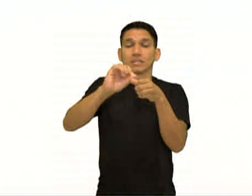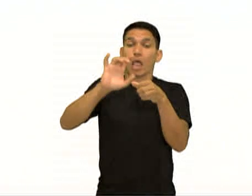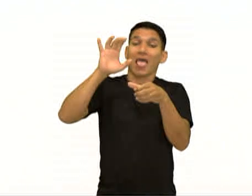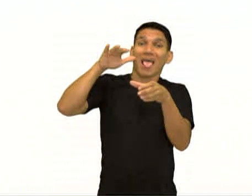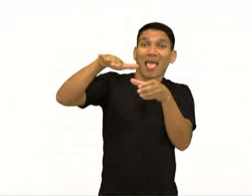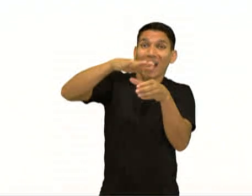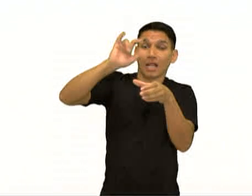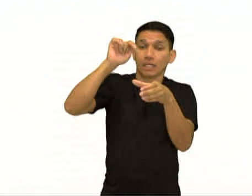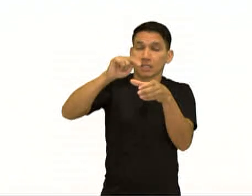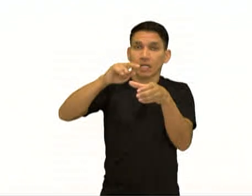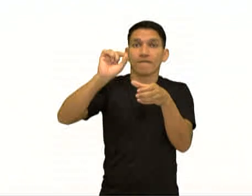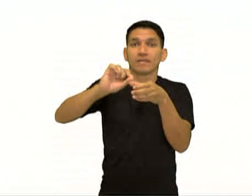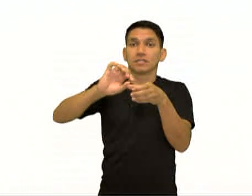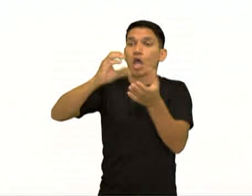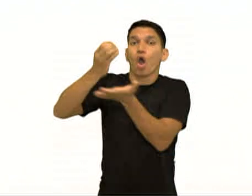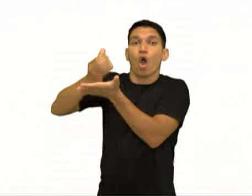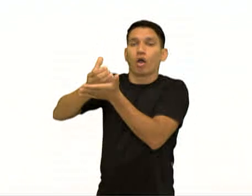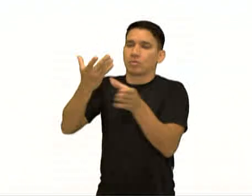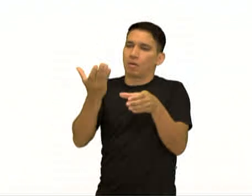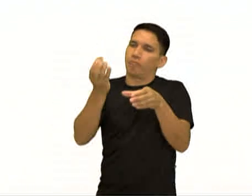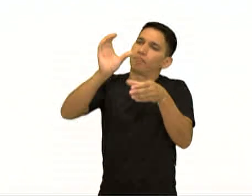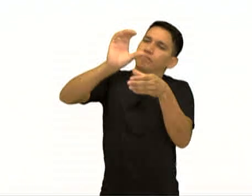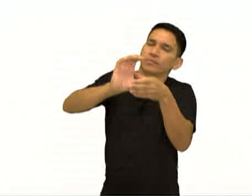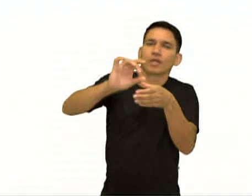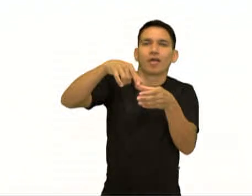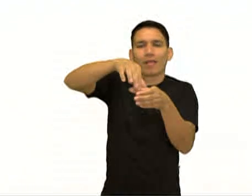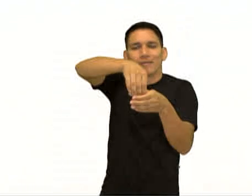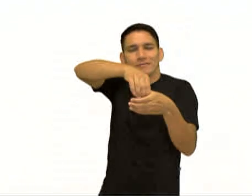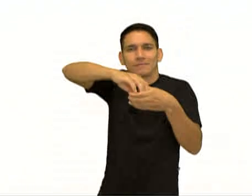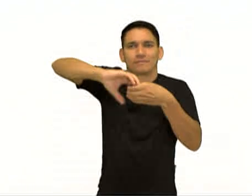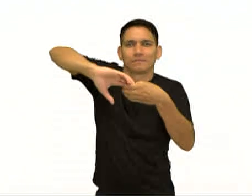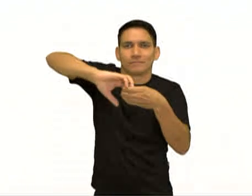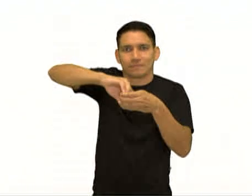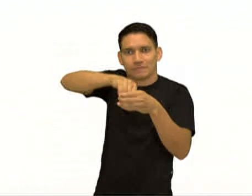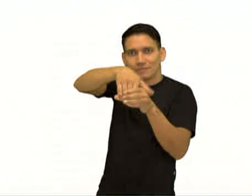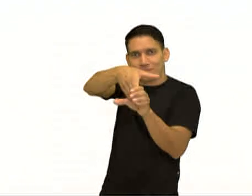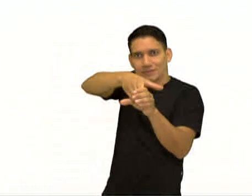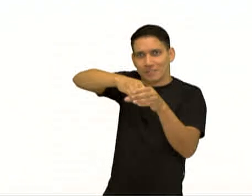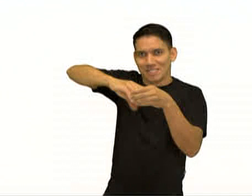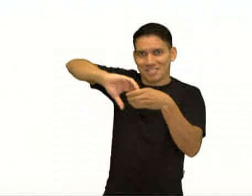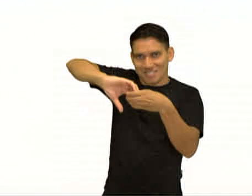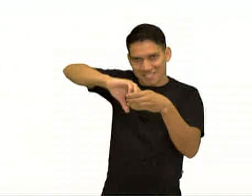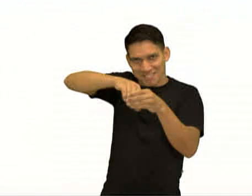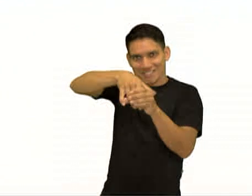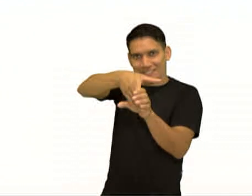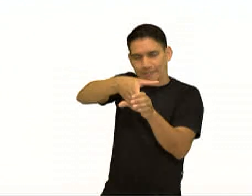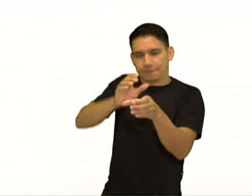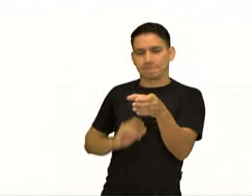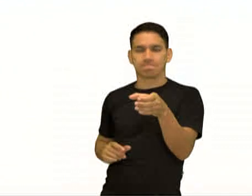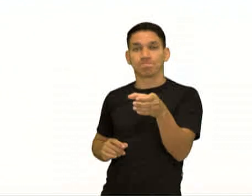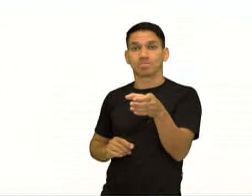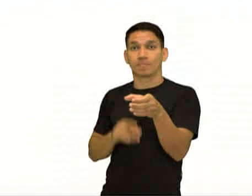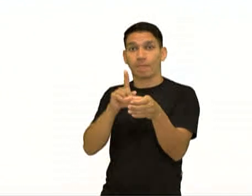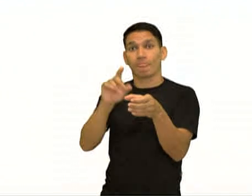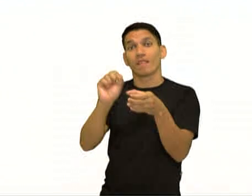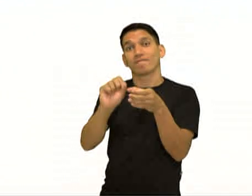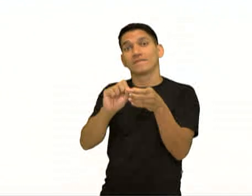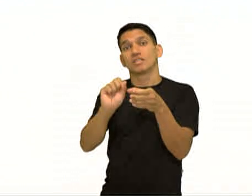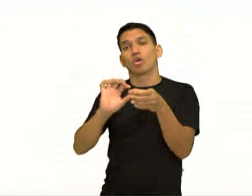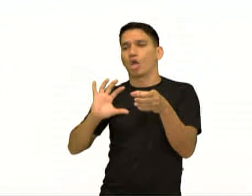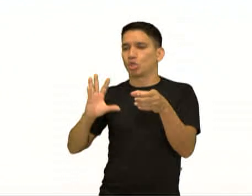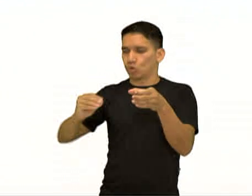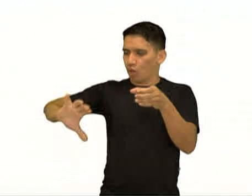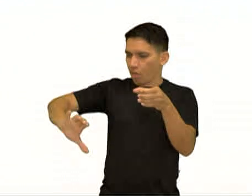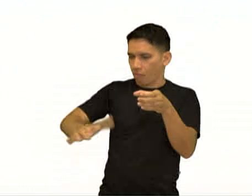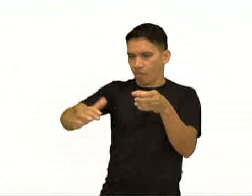desse vulcão você vai colocar esse copinho com a boca dele virada para cima. Você vai fazer toda a